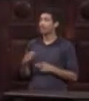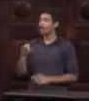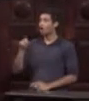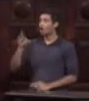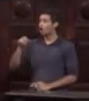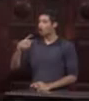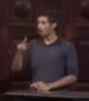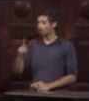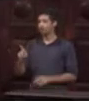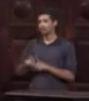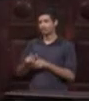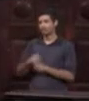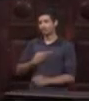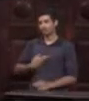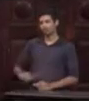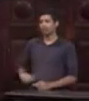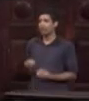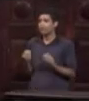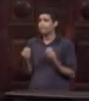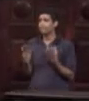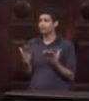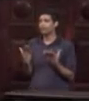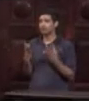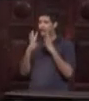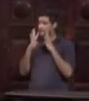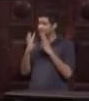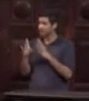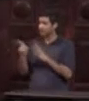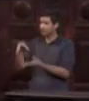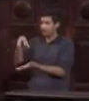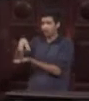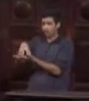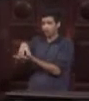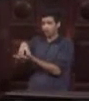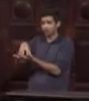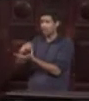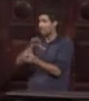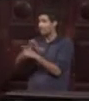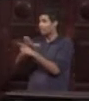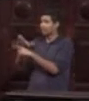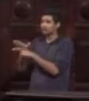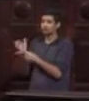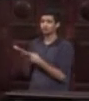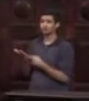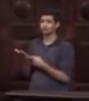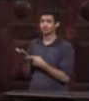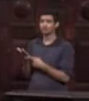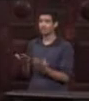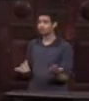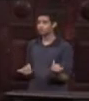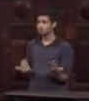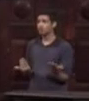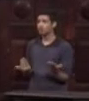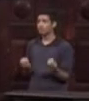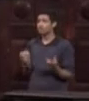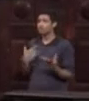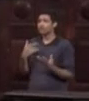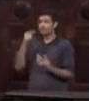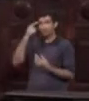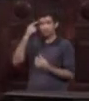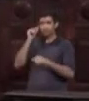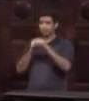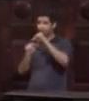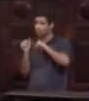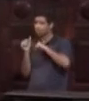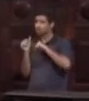governo, para que deem uma atenção especial às unidades socioeducativas, para que os adolescentes tenham a oportunidade de